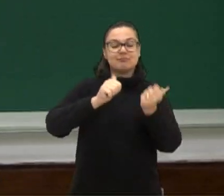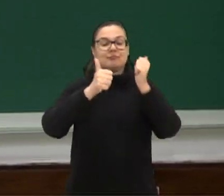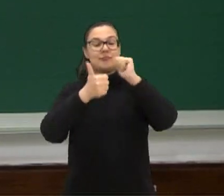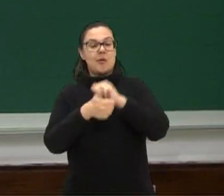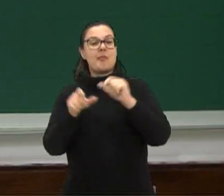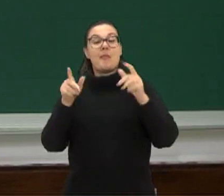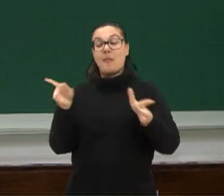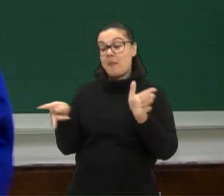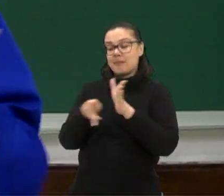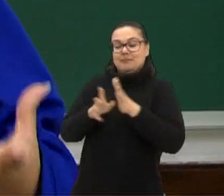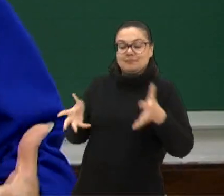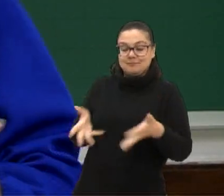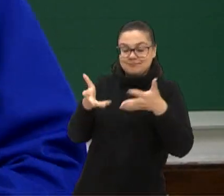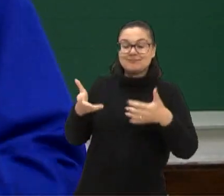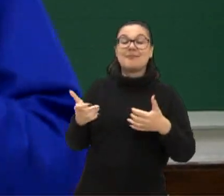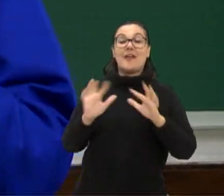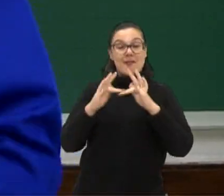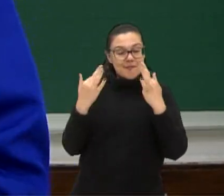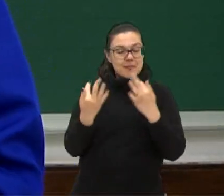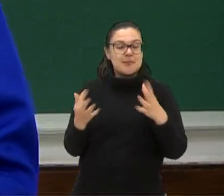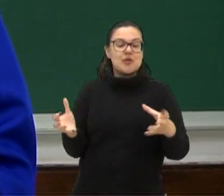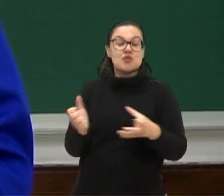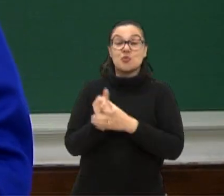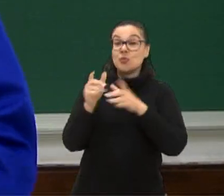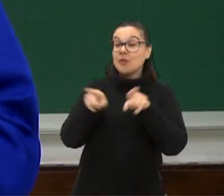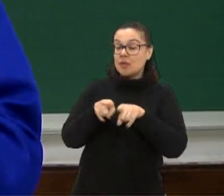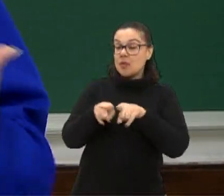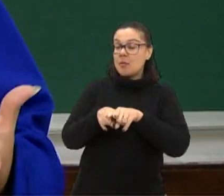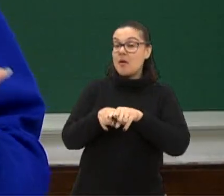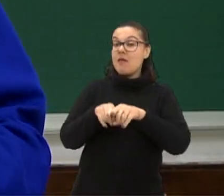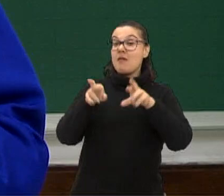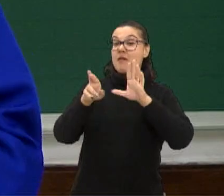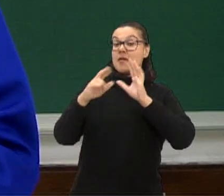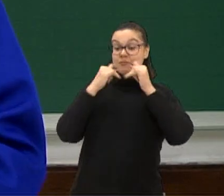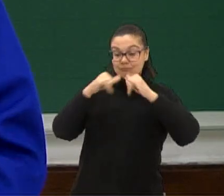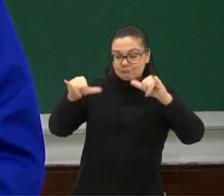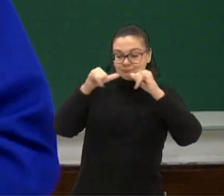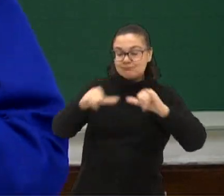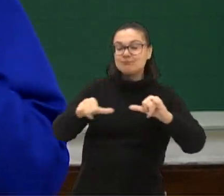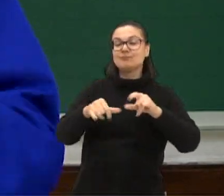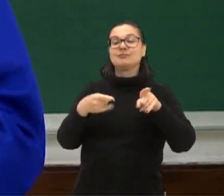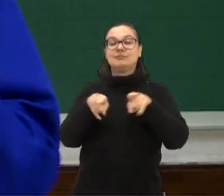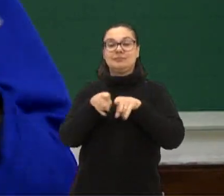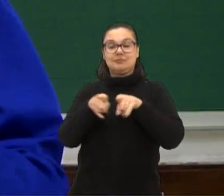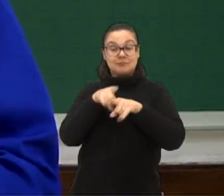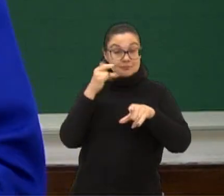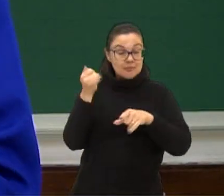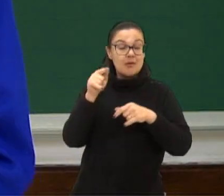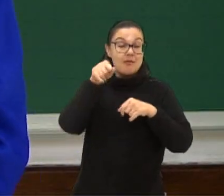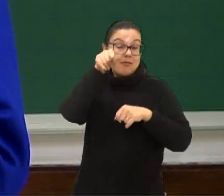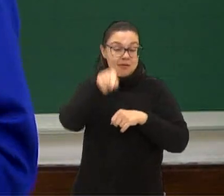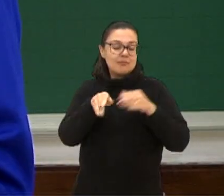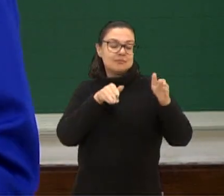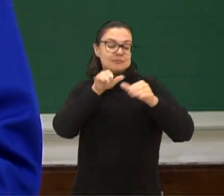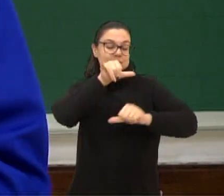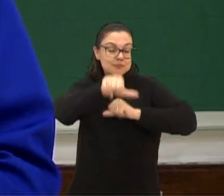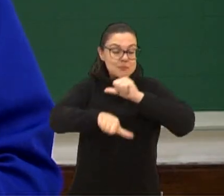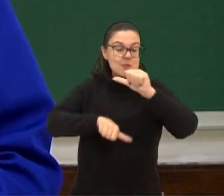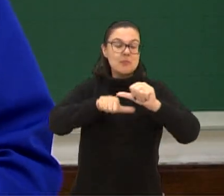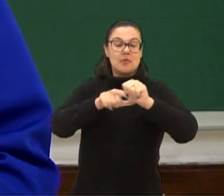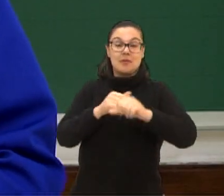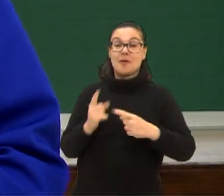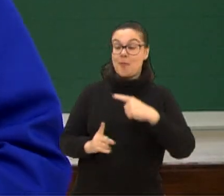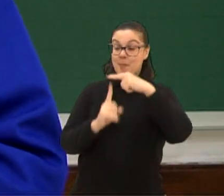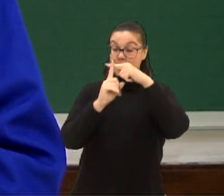na questão do entretenimento, na diversão, notícias, né? Muitas notícias são passadas. Então, teve essa mudança